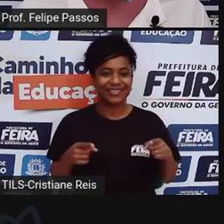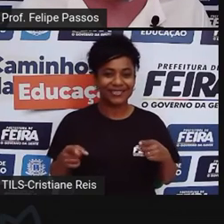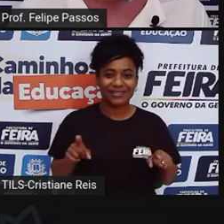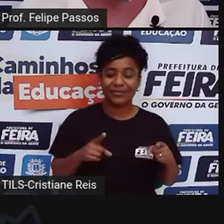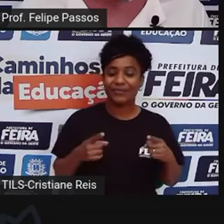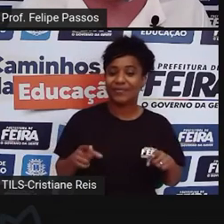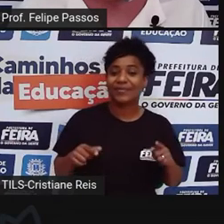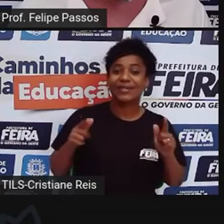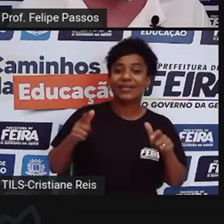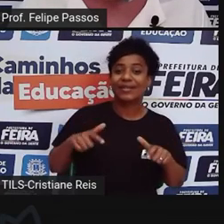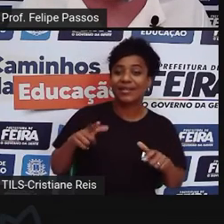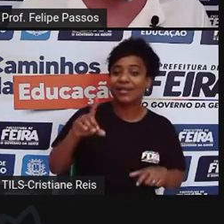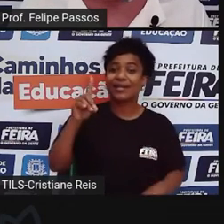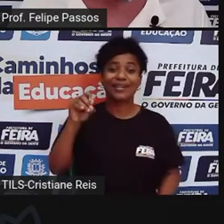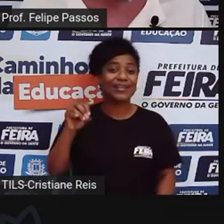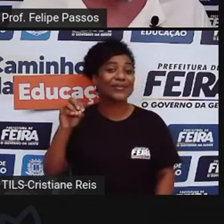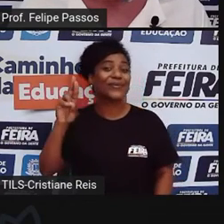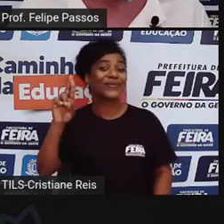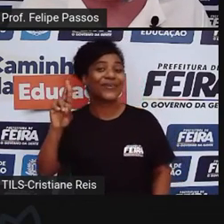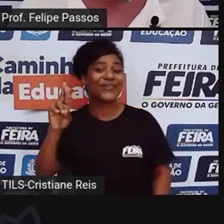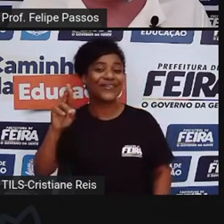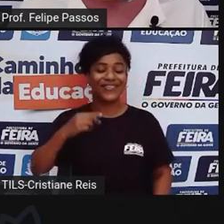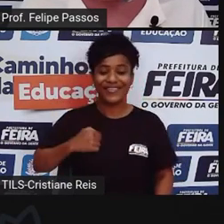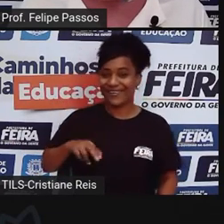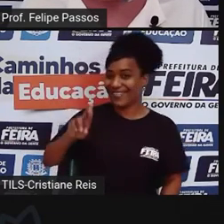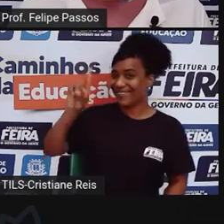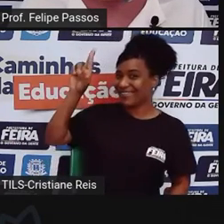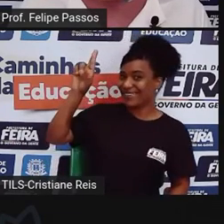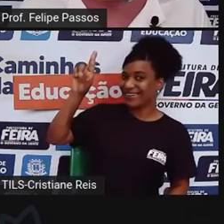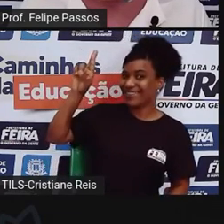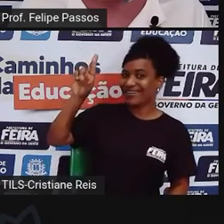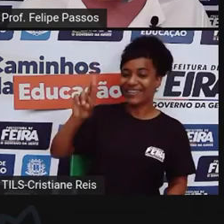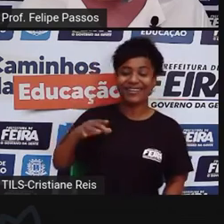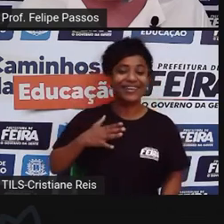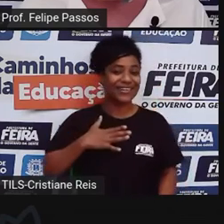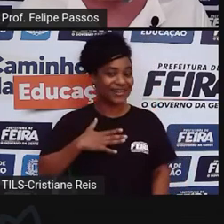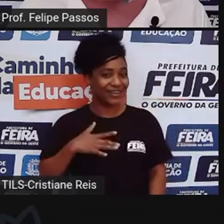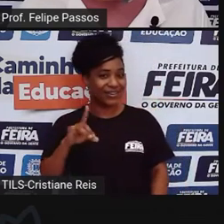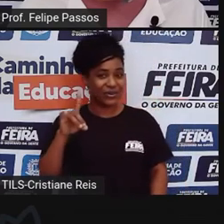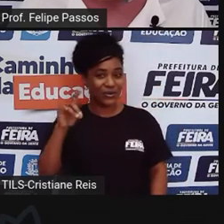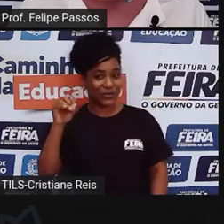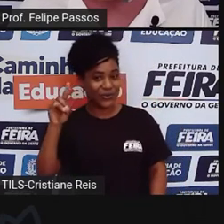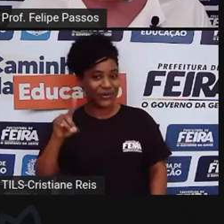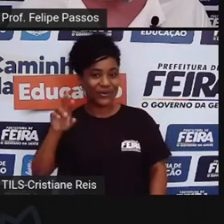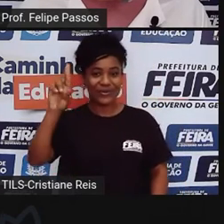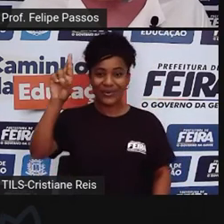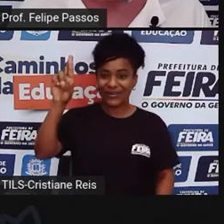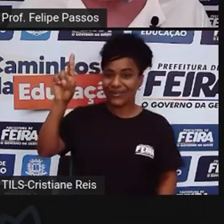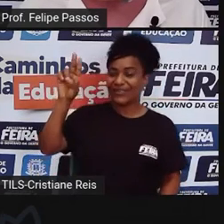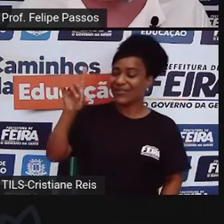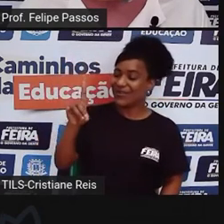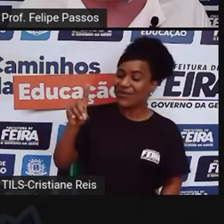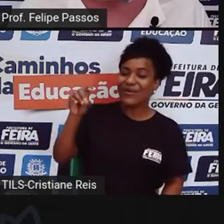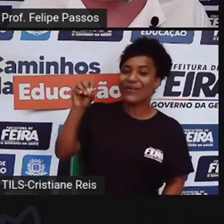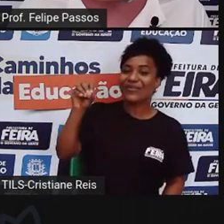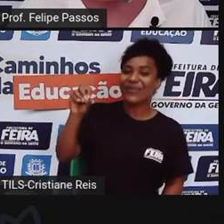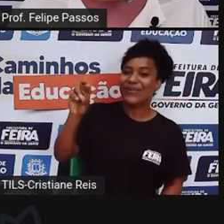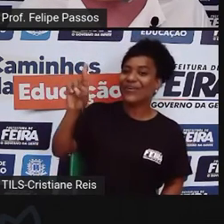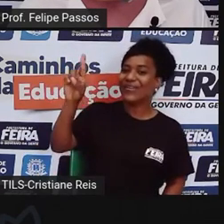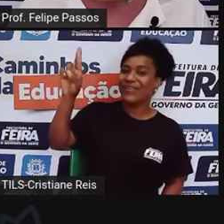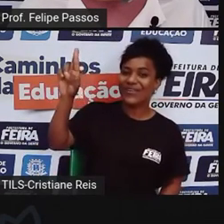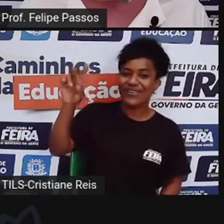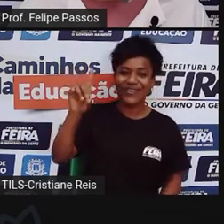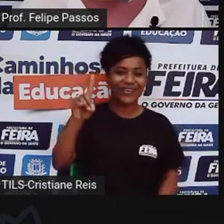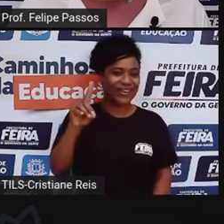Cadê o dó? Olha eu aqui! Cadê o dó? Olha eu aqui! Dó, dó, dó.